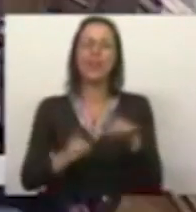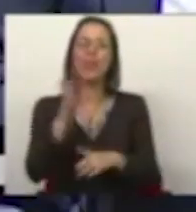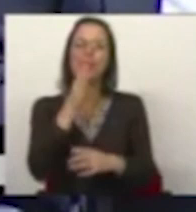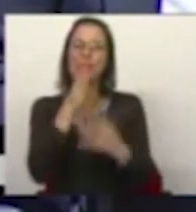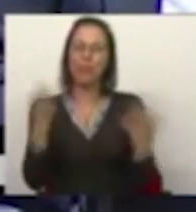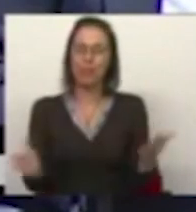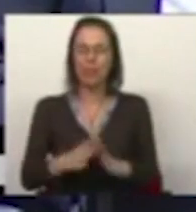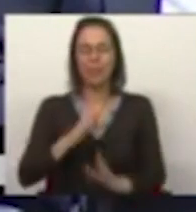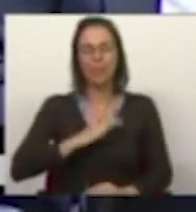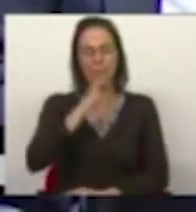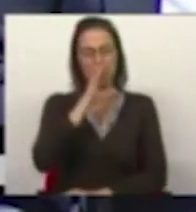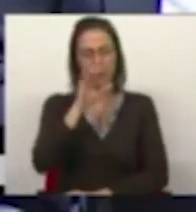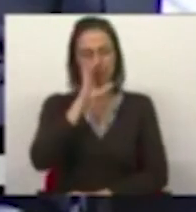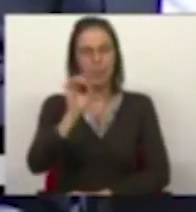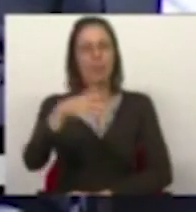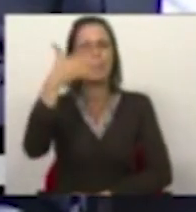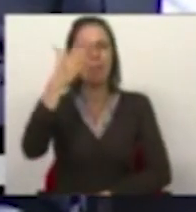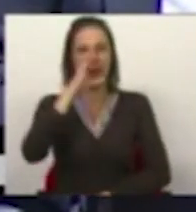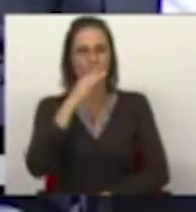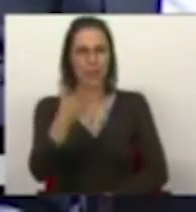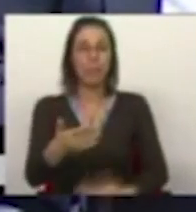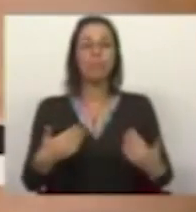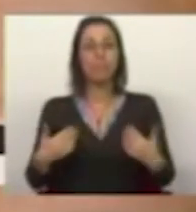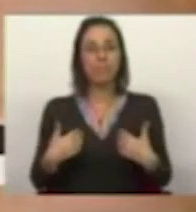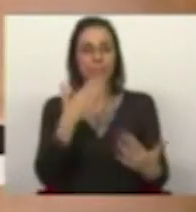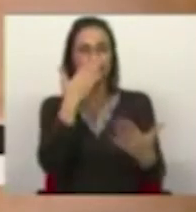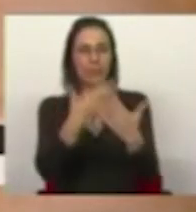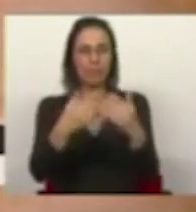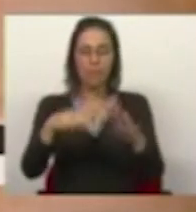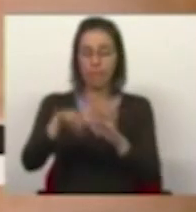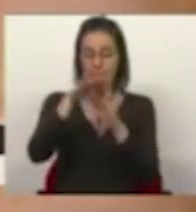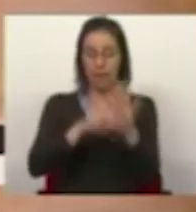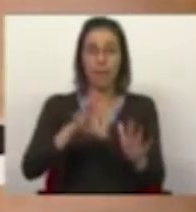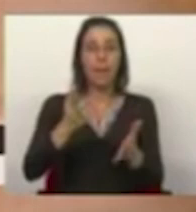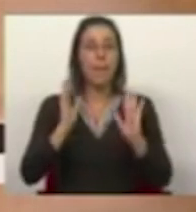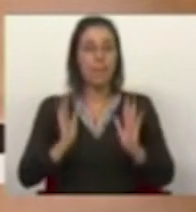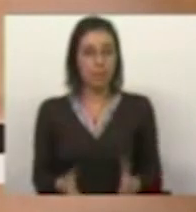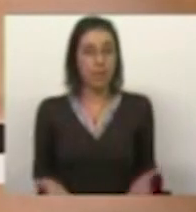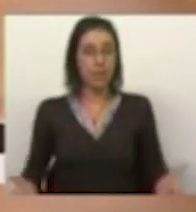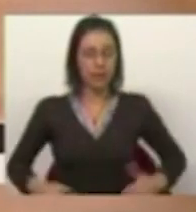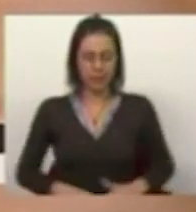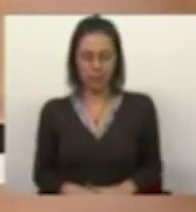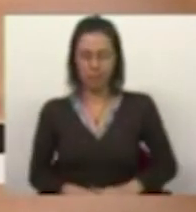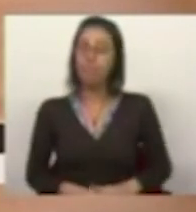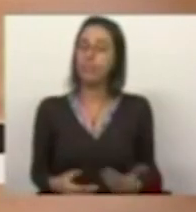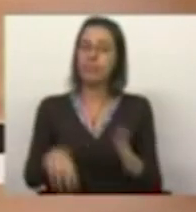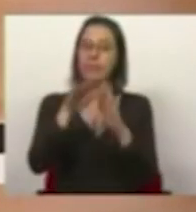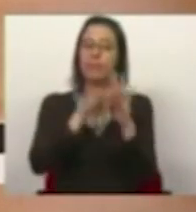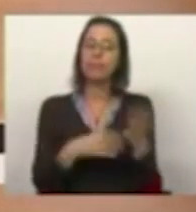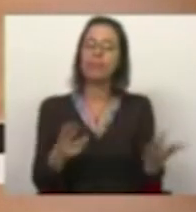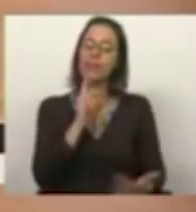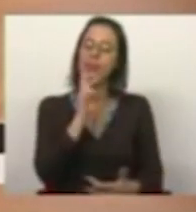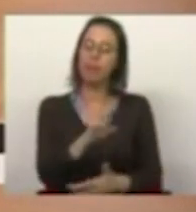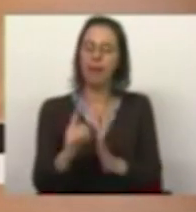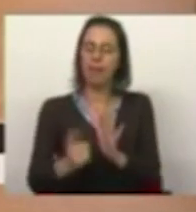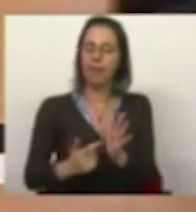a habitação e a cultura. Estaremos perante o programa que o país precisa? Um programa que